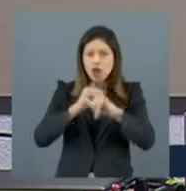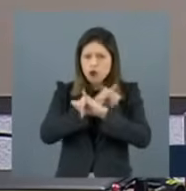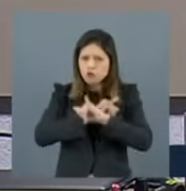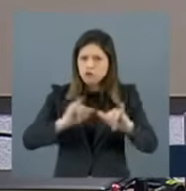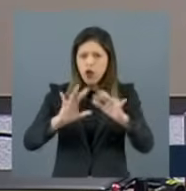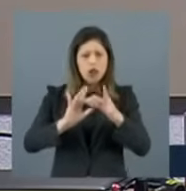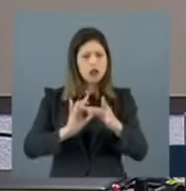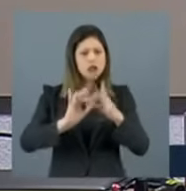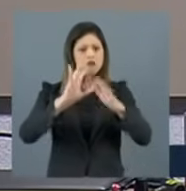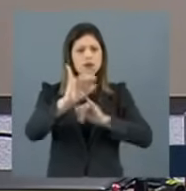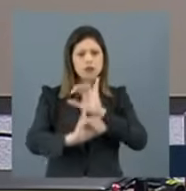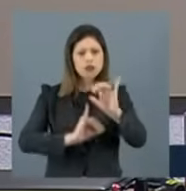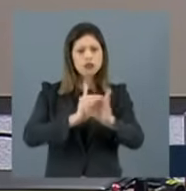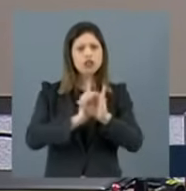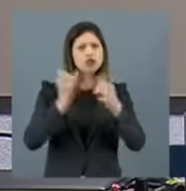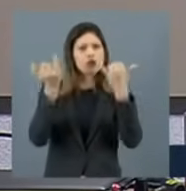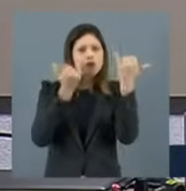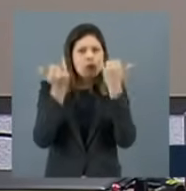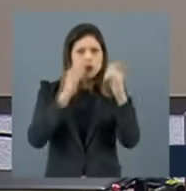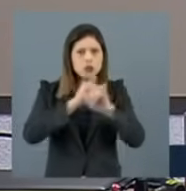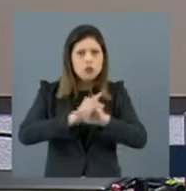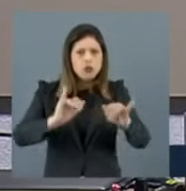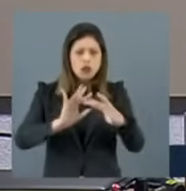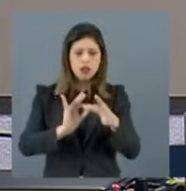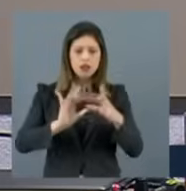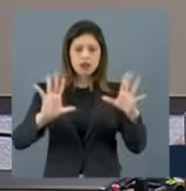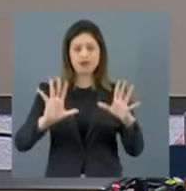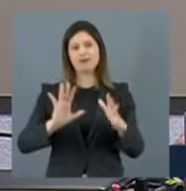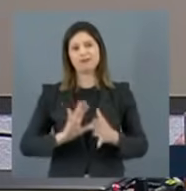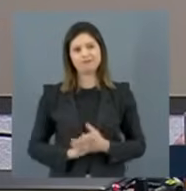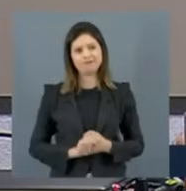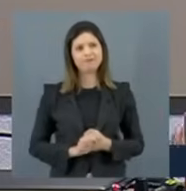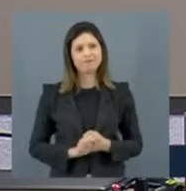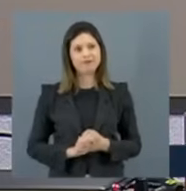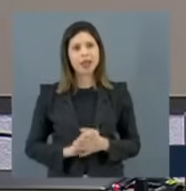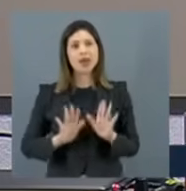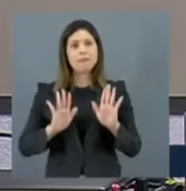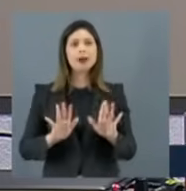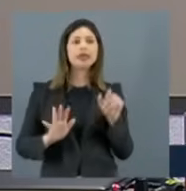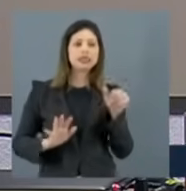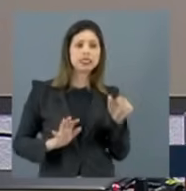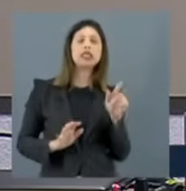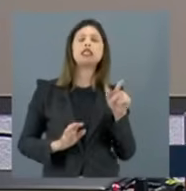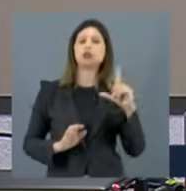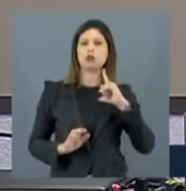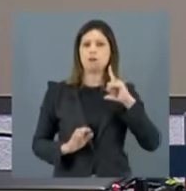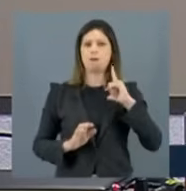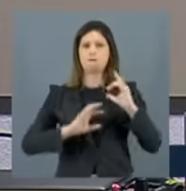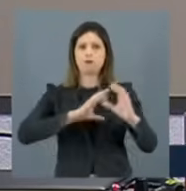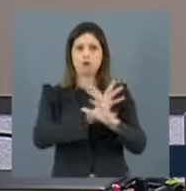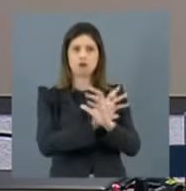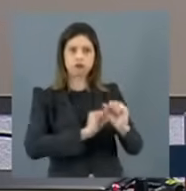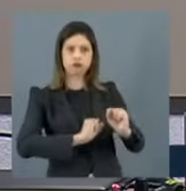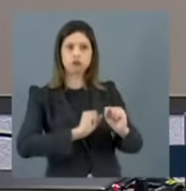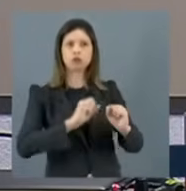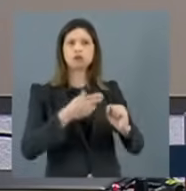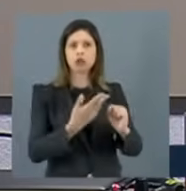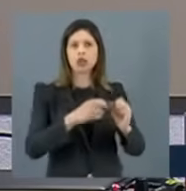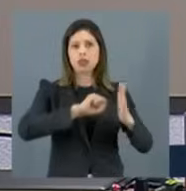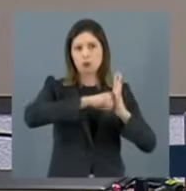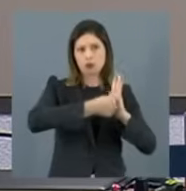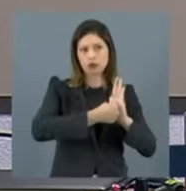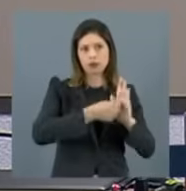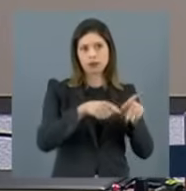sem direito a que a pessoa pudesse pleitear ou reclamar.